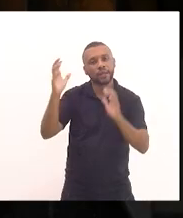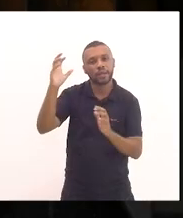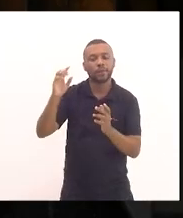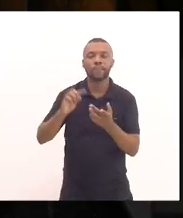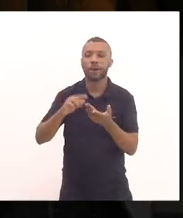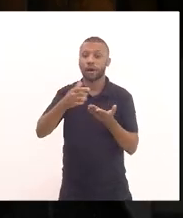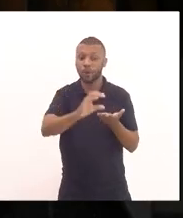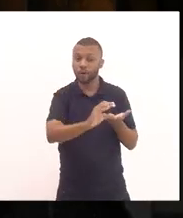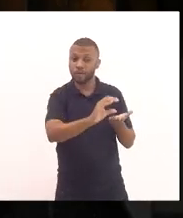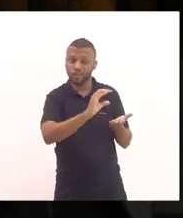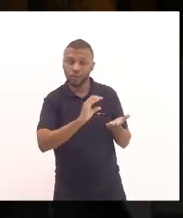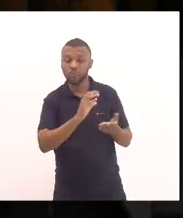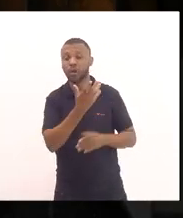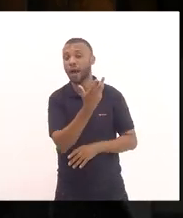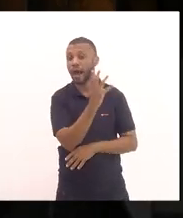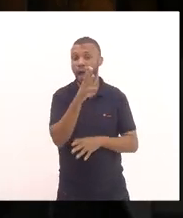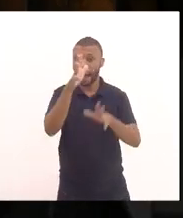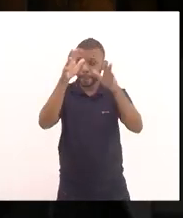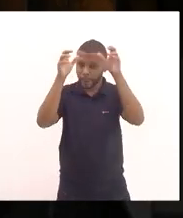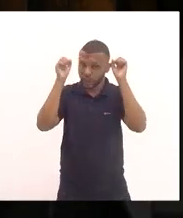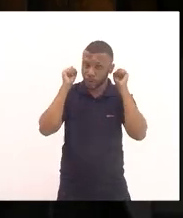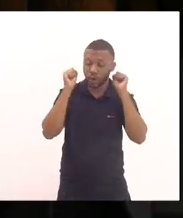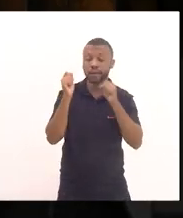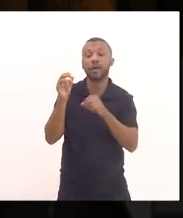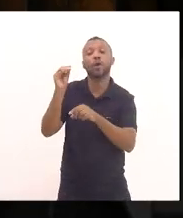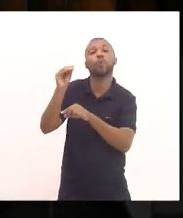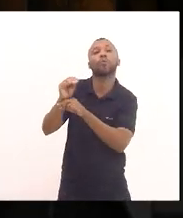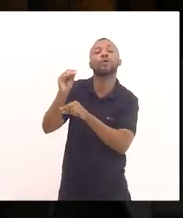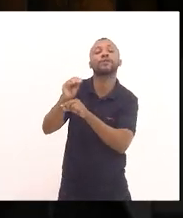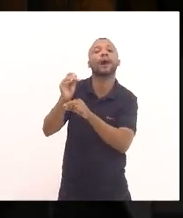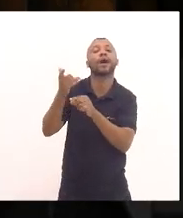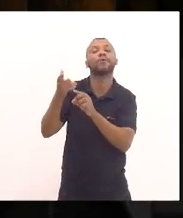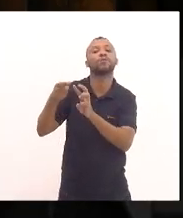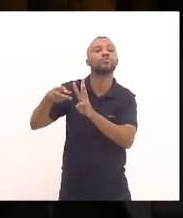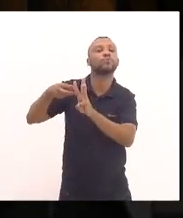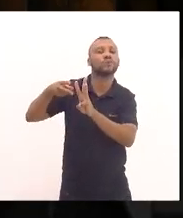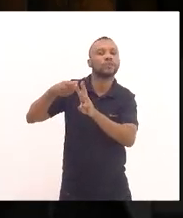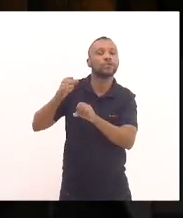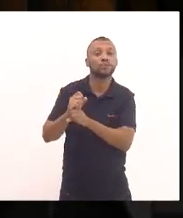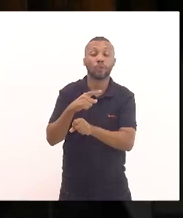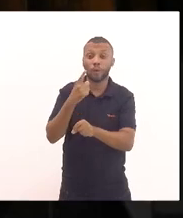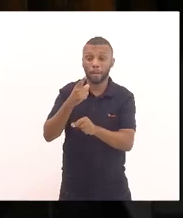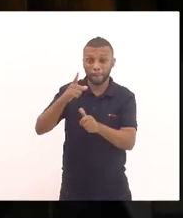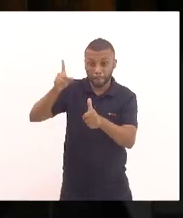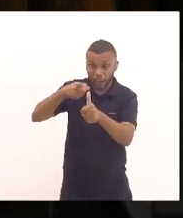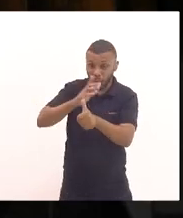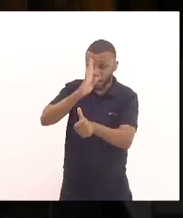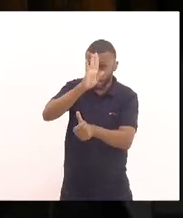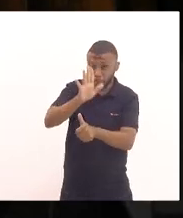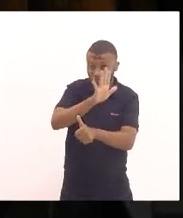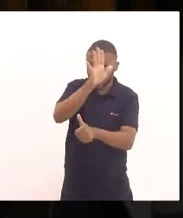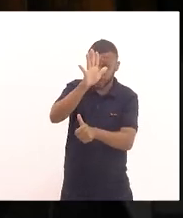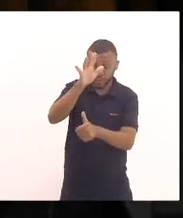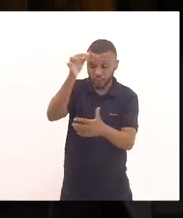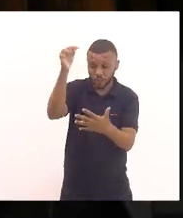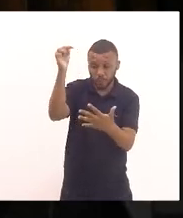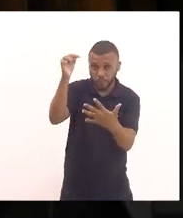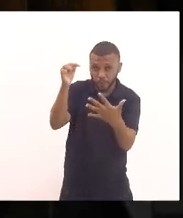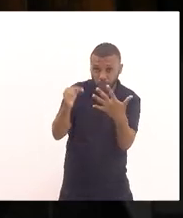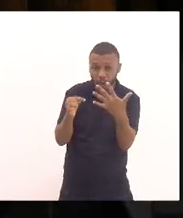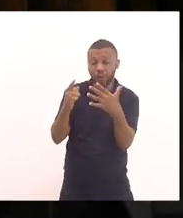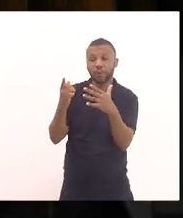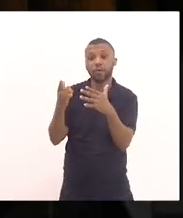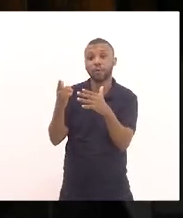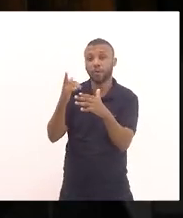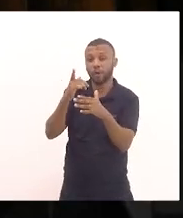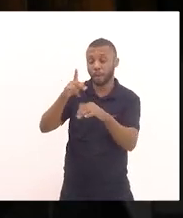Cuidávamos dos índios. O Brasil foi o primeiro país a ter meta de redução de emissões. Primeiro país entre os em